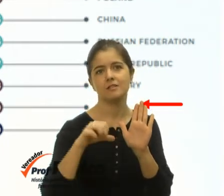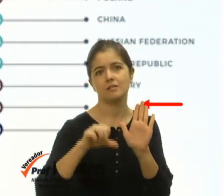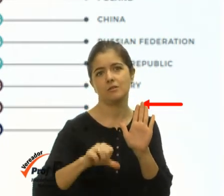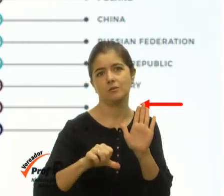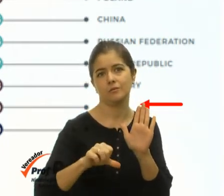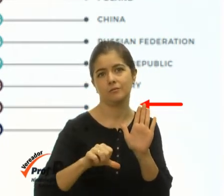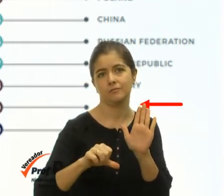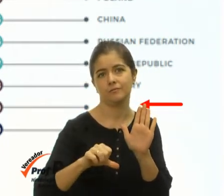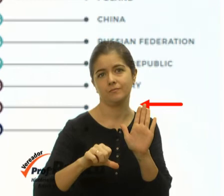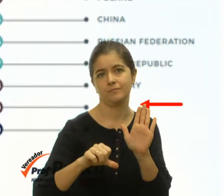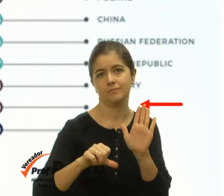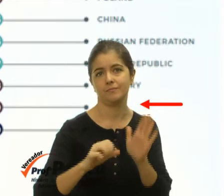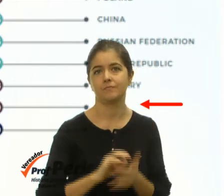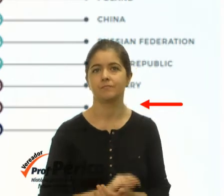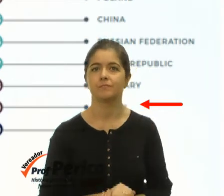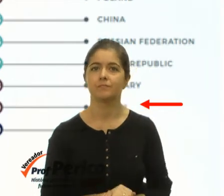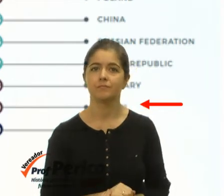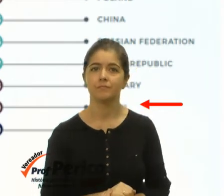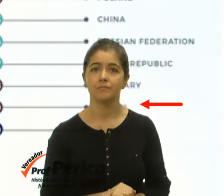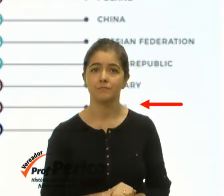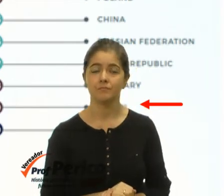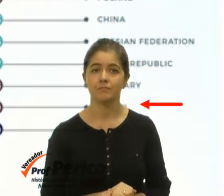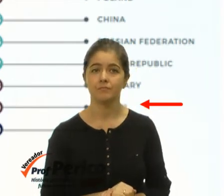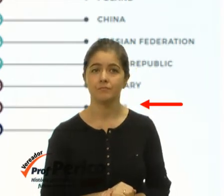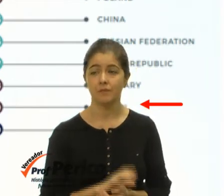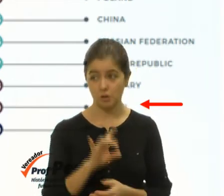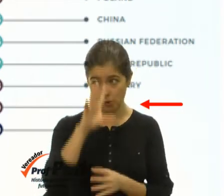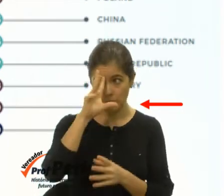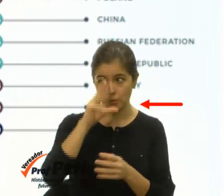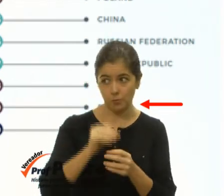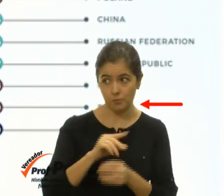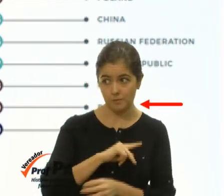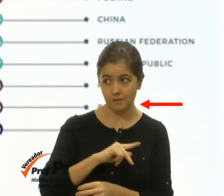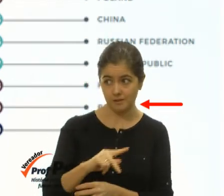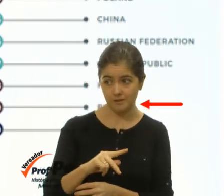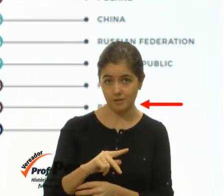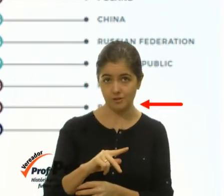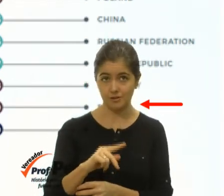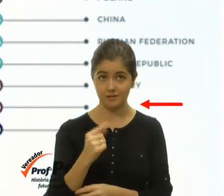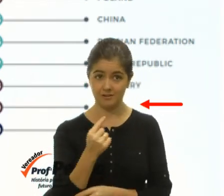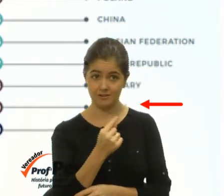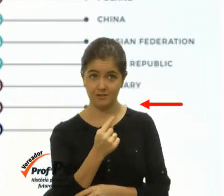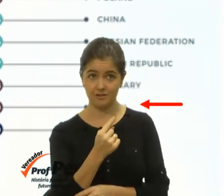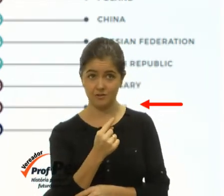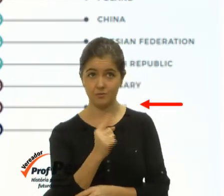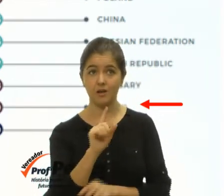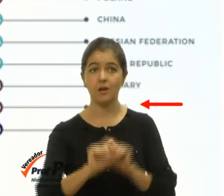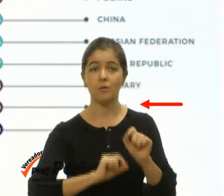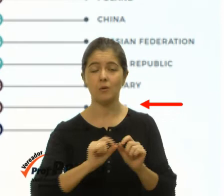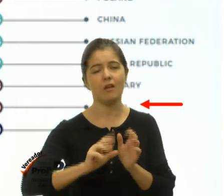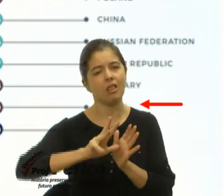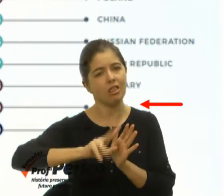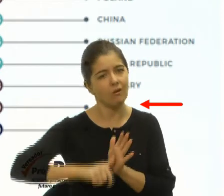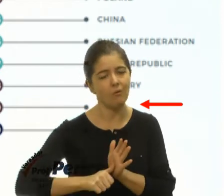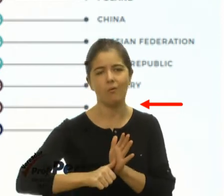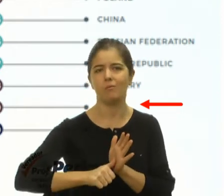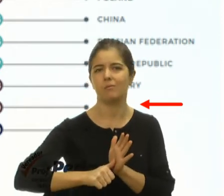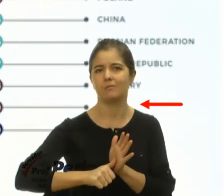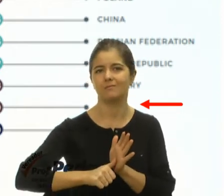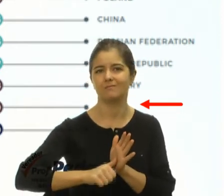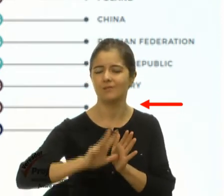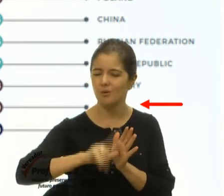lugar. Só para terminar, senhora presidente, isto é imagem de lava-jato, de corrupção, de